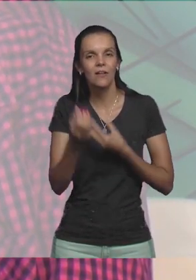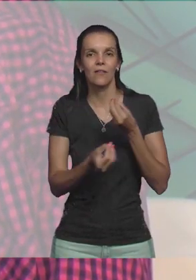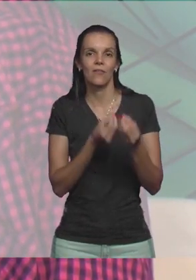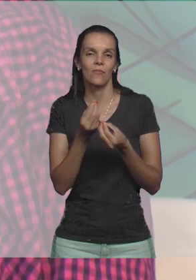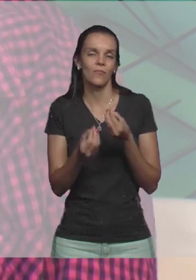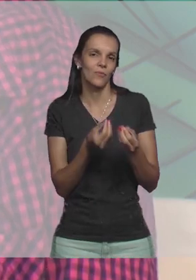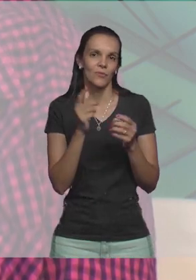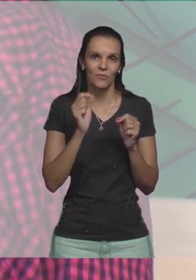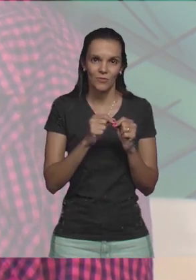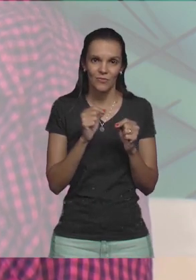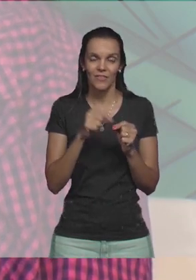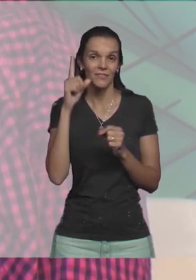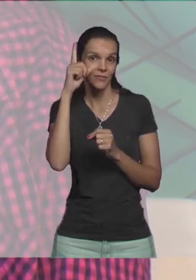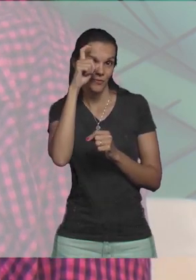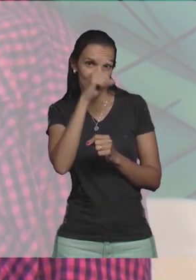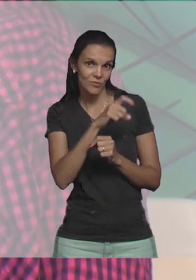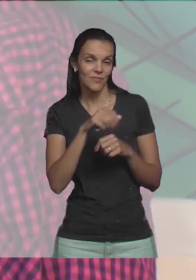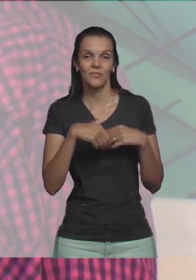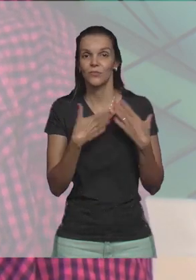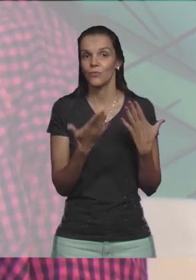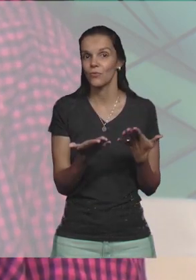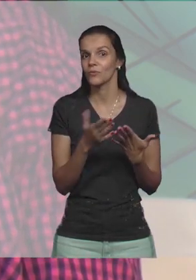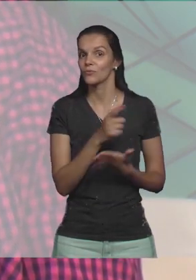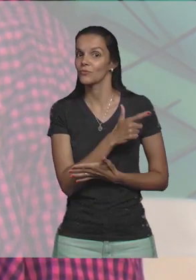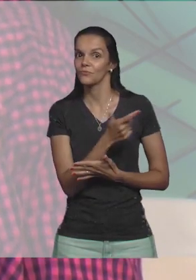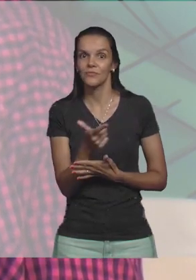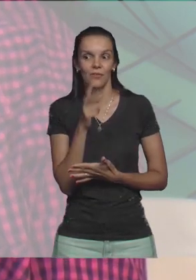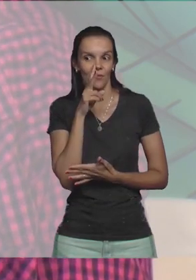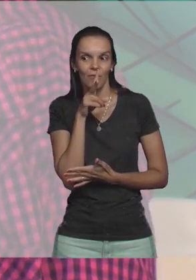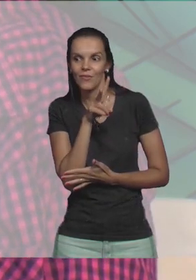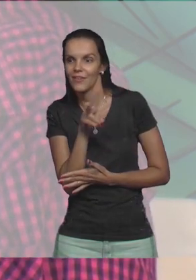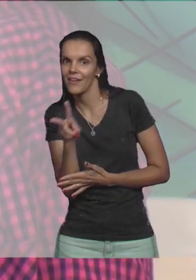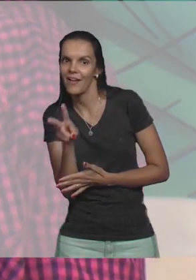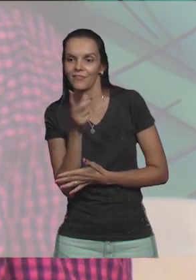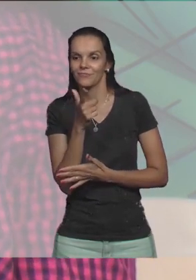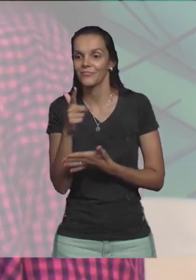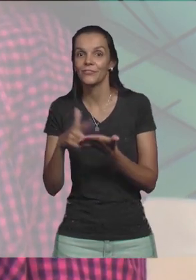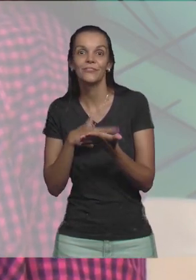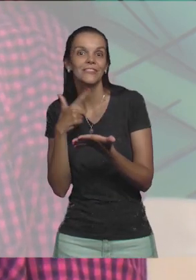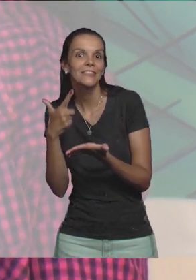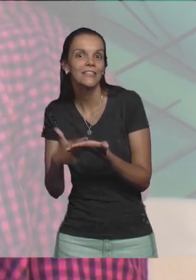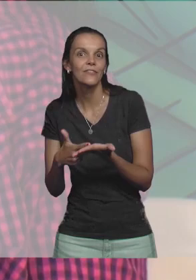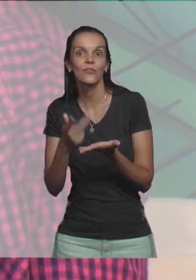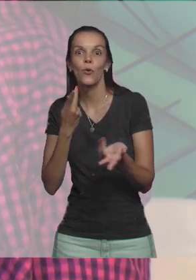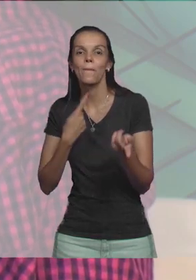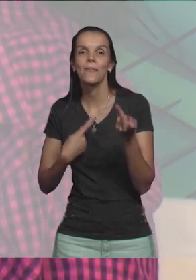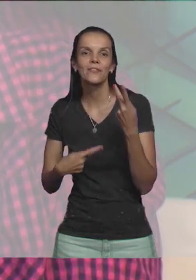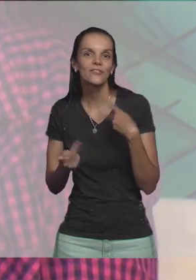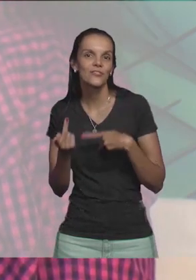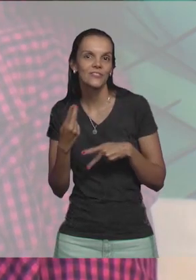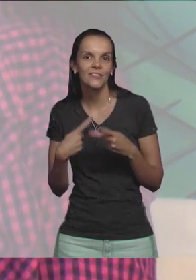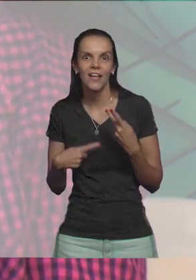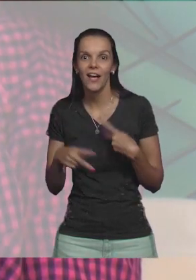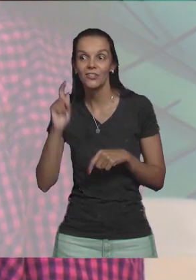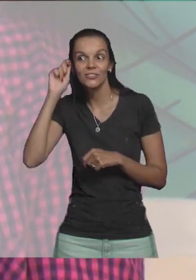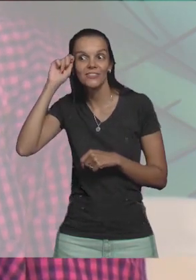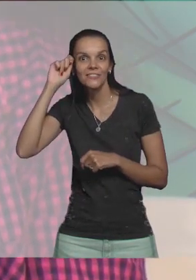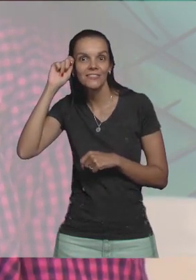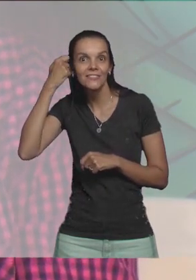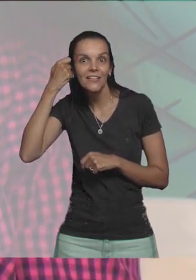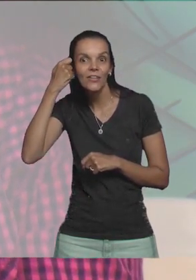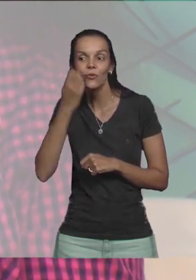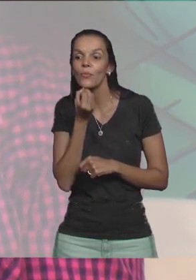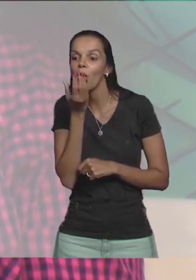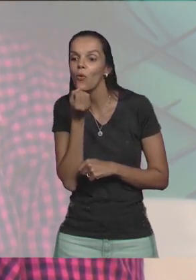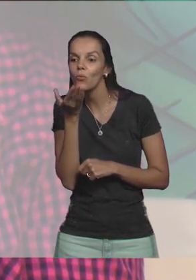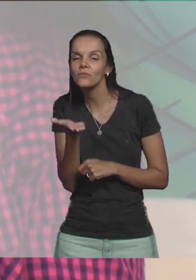gente faz, é muito difícil quando você não tem o que olhar, você não tem um livro com personagens infantis negros para